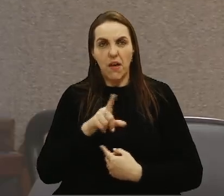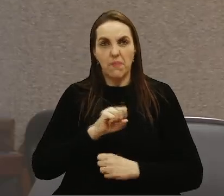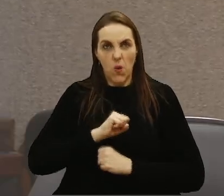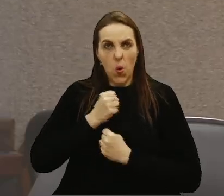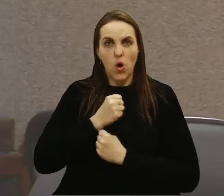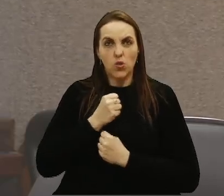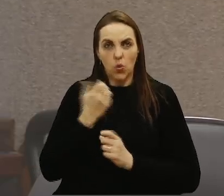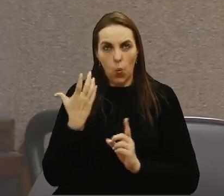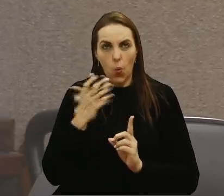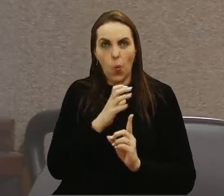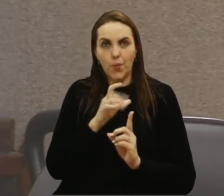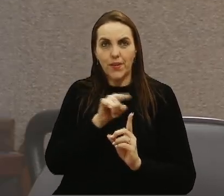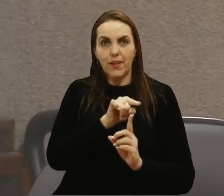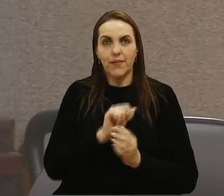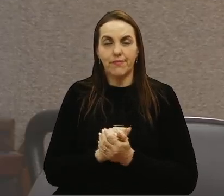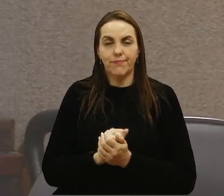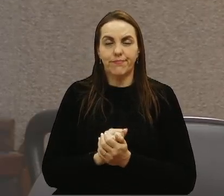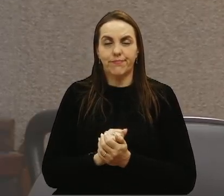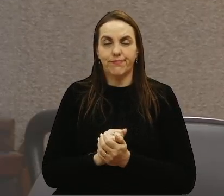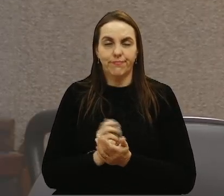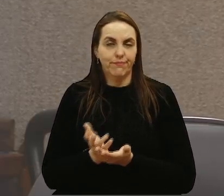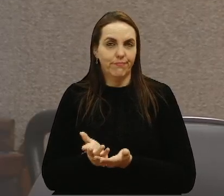ódio, vamos